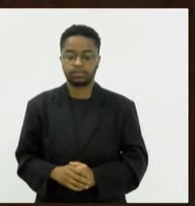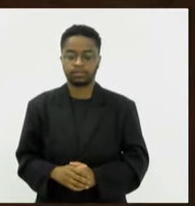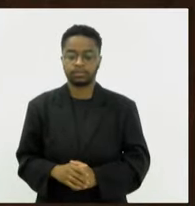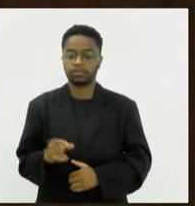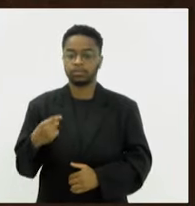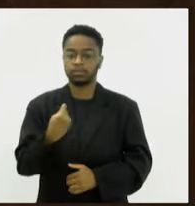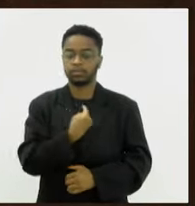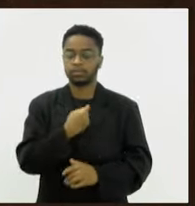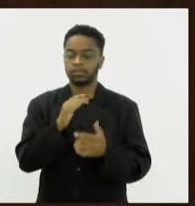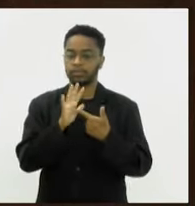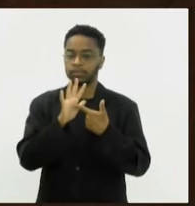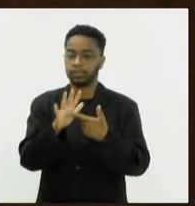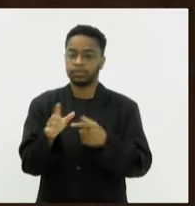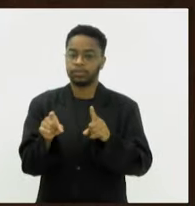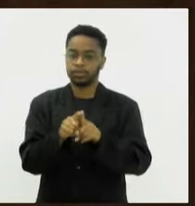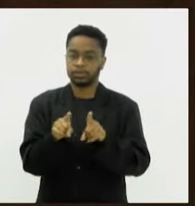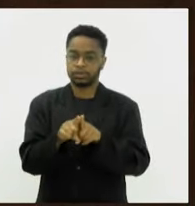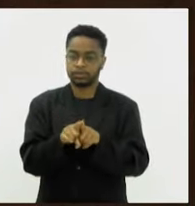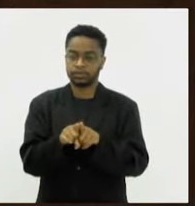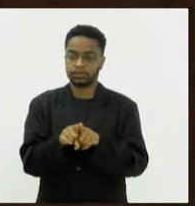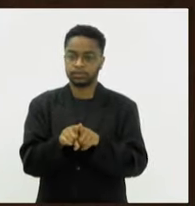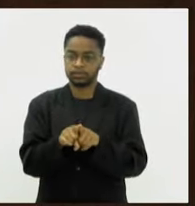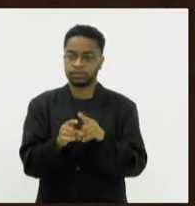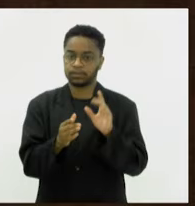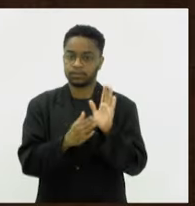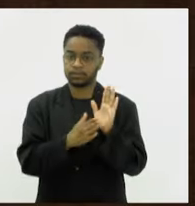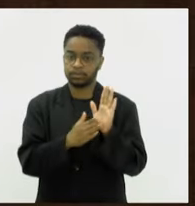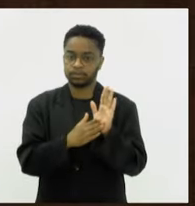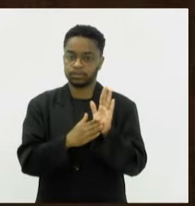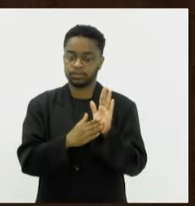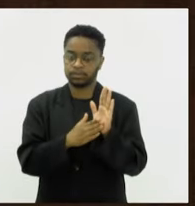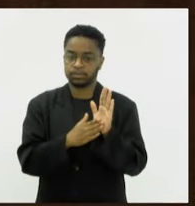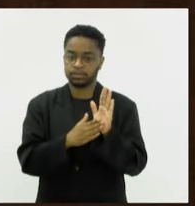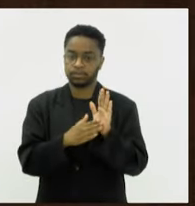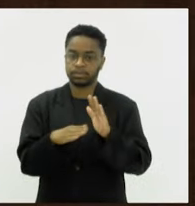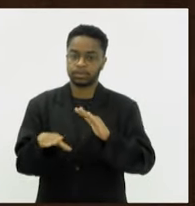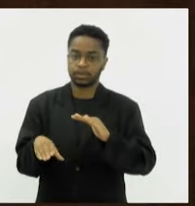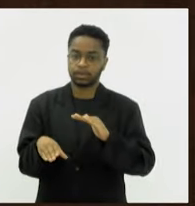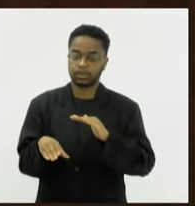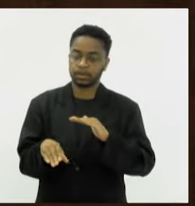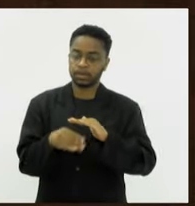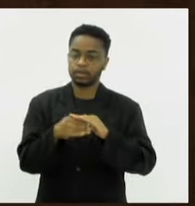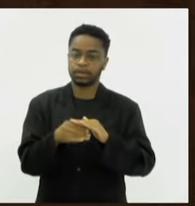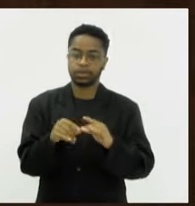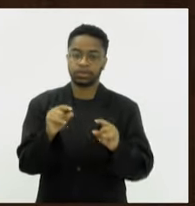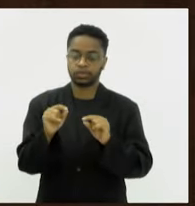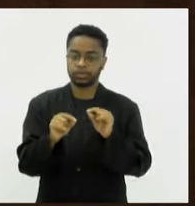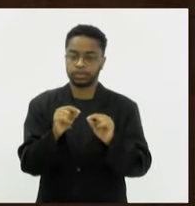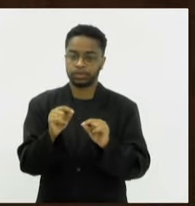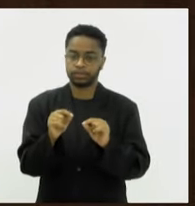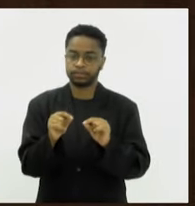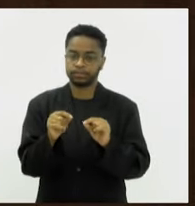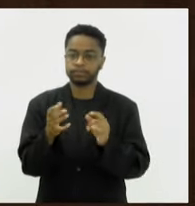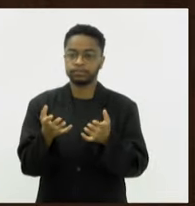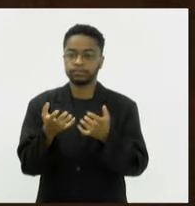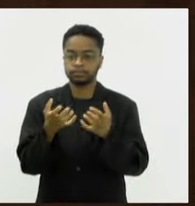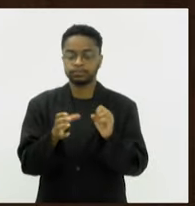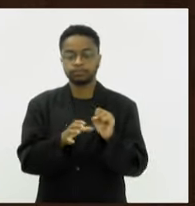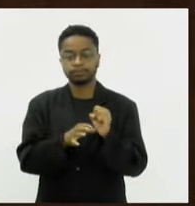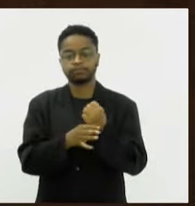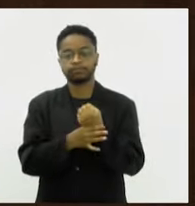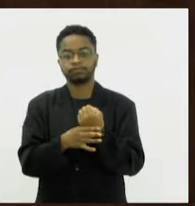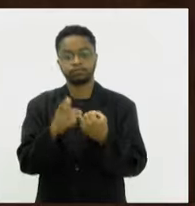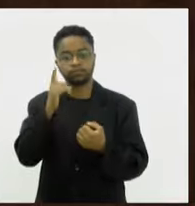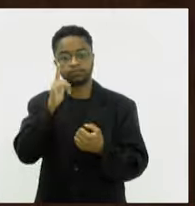também apresentamos aqui como proposta de emenda constitucional, é justamente garantindo o